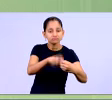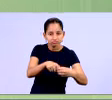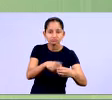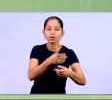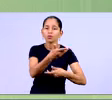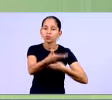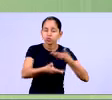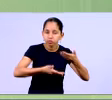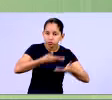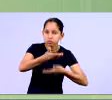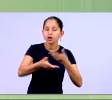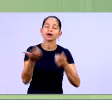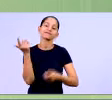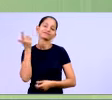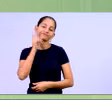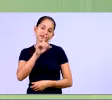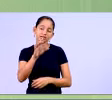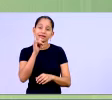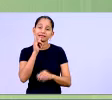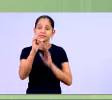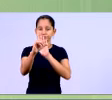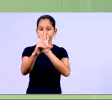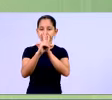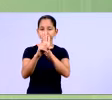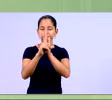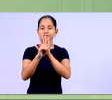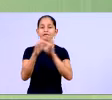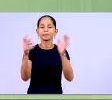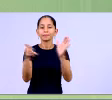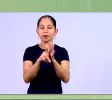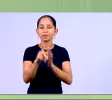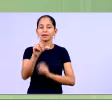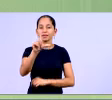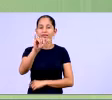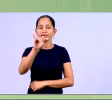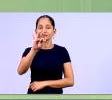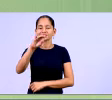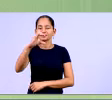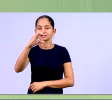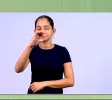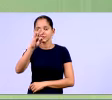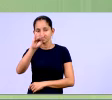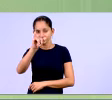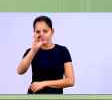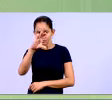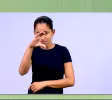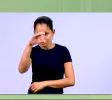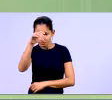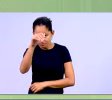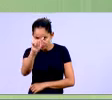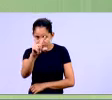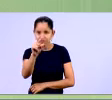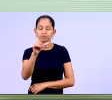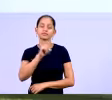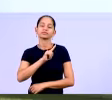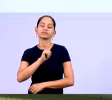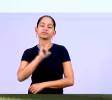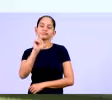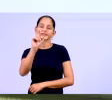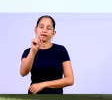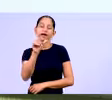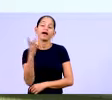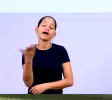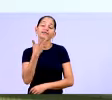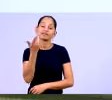pela legislação. Por exemplo, a lei de licitações, por meio da Lei Complementar 123,